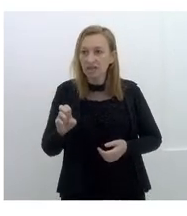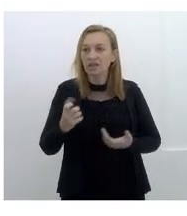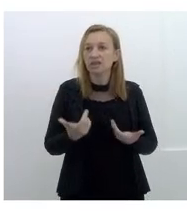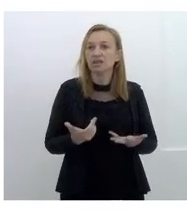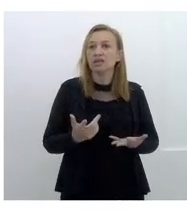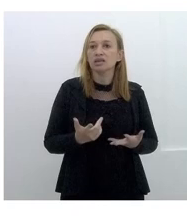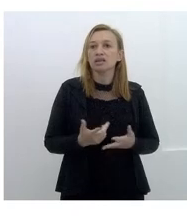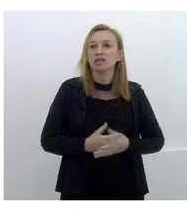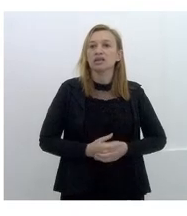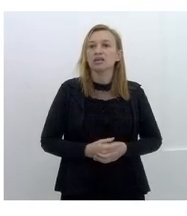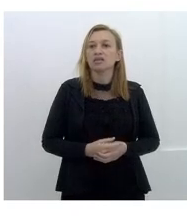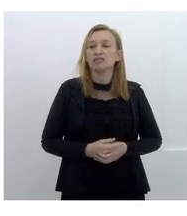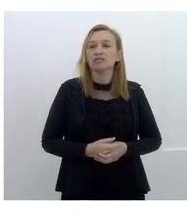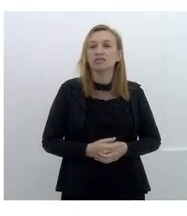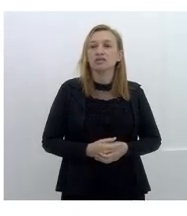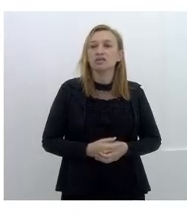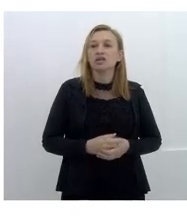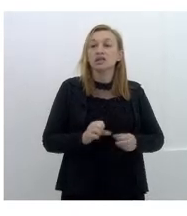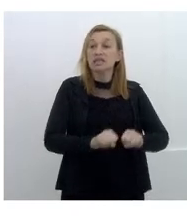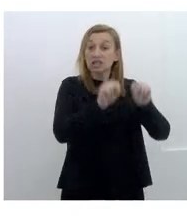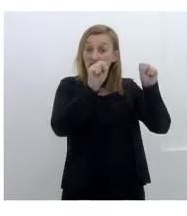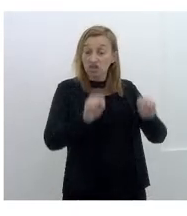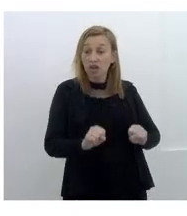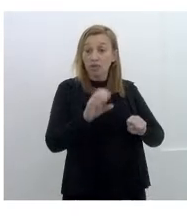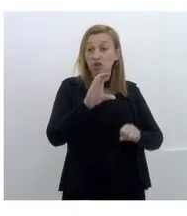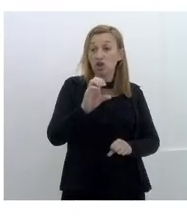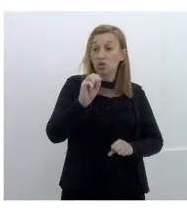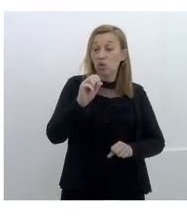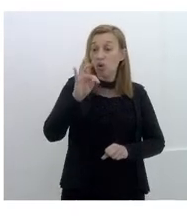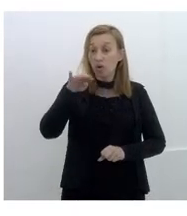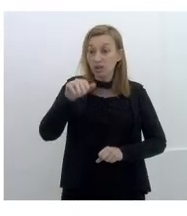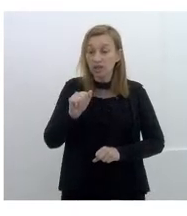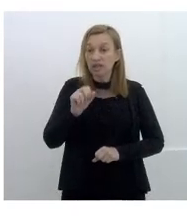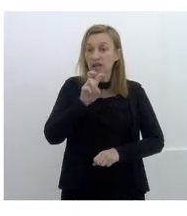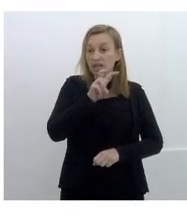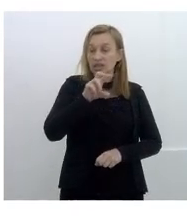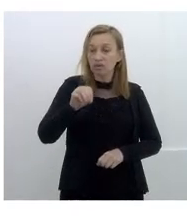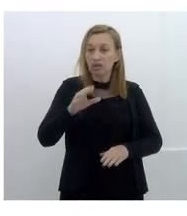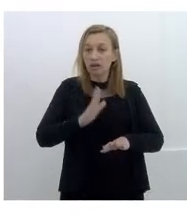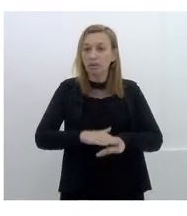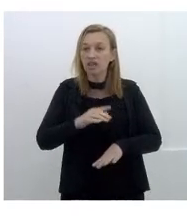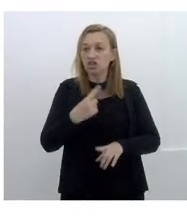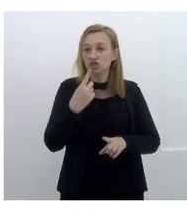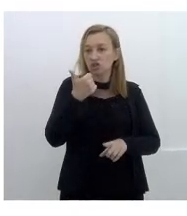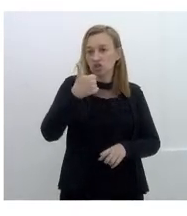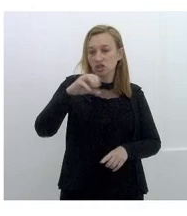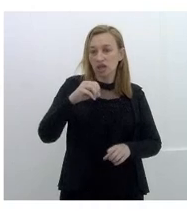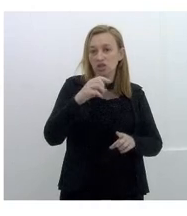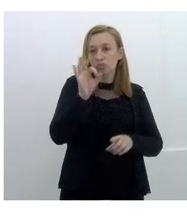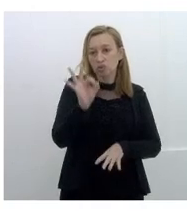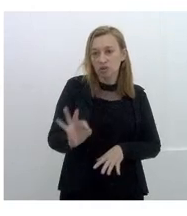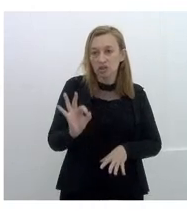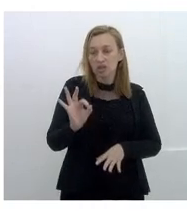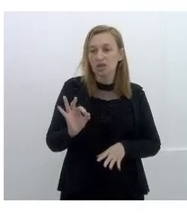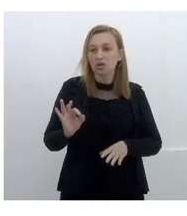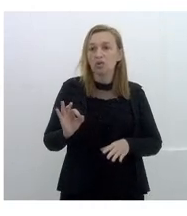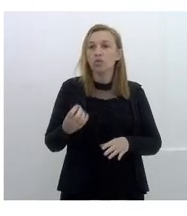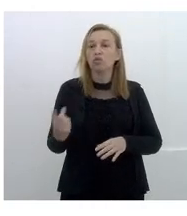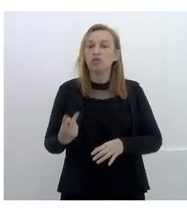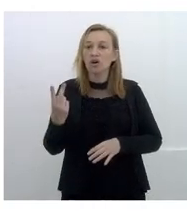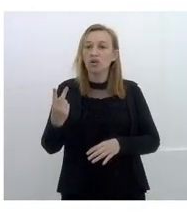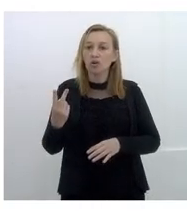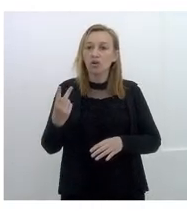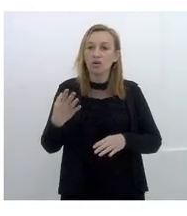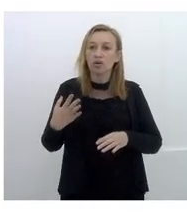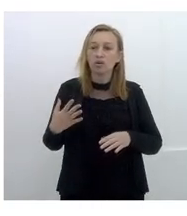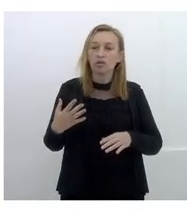e vai ser aplicado o sistema de cotas né que esse sistema de 50 mais 10 por cento sobre o valor que ultrapassa esse